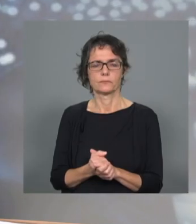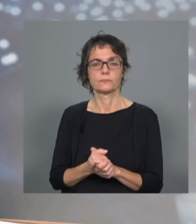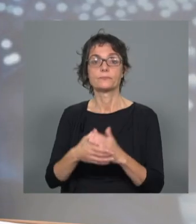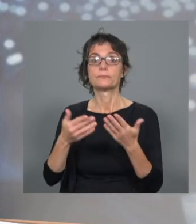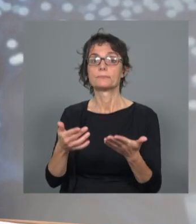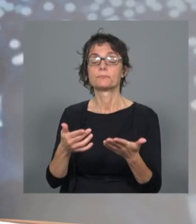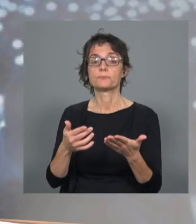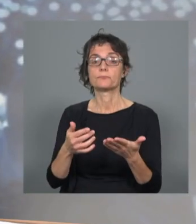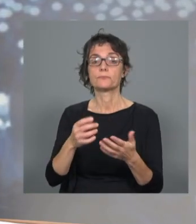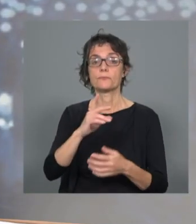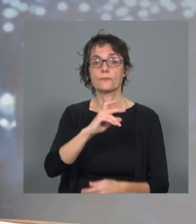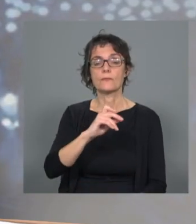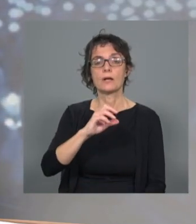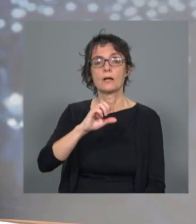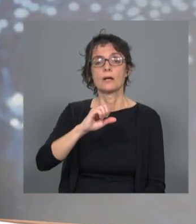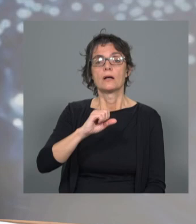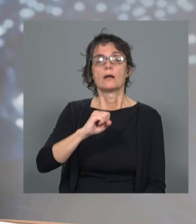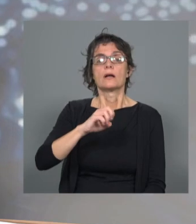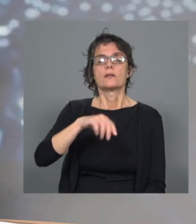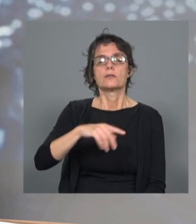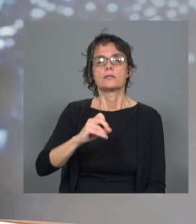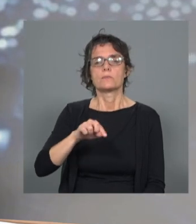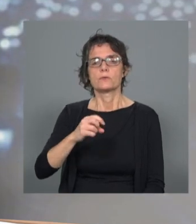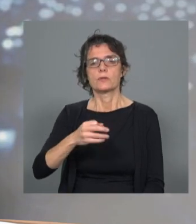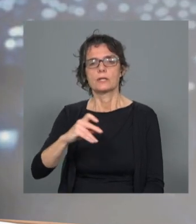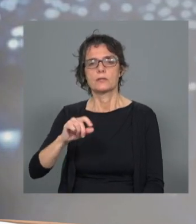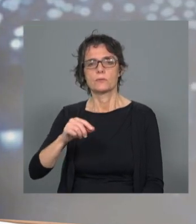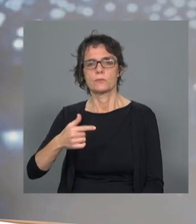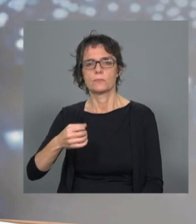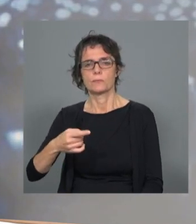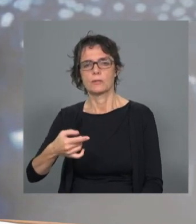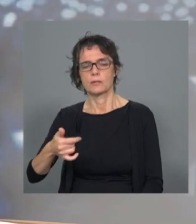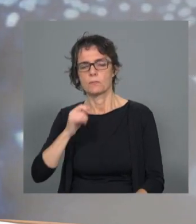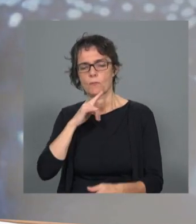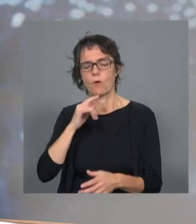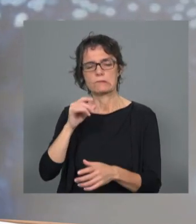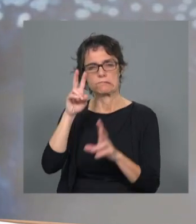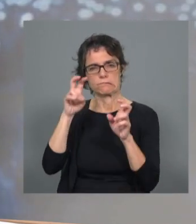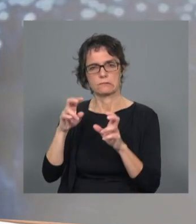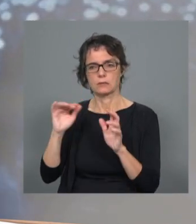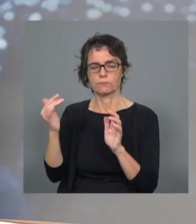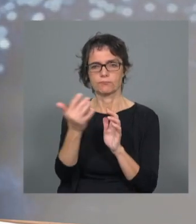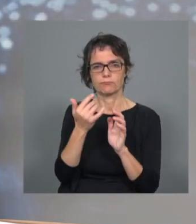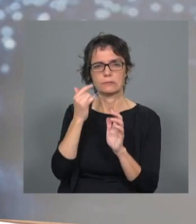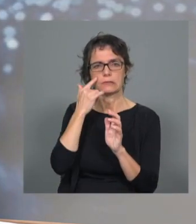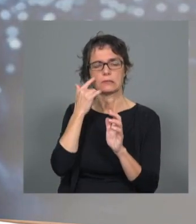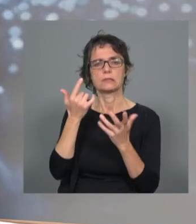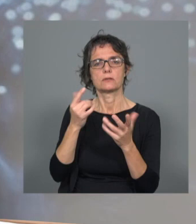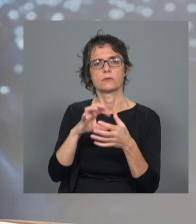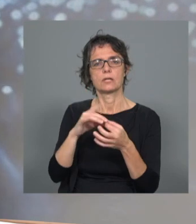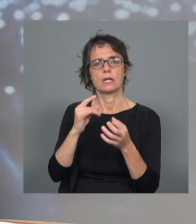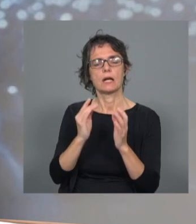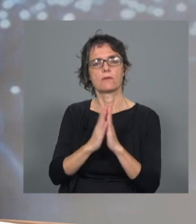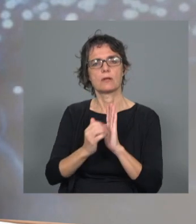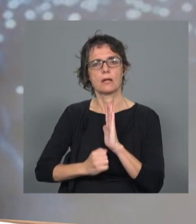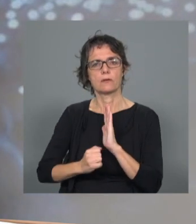É em agência.eclésia.pt que pode acompanhar estes e outros temas relacionados com o cotidiano da Igreja Católica. Ele